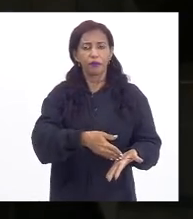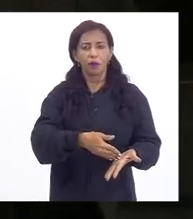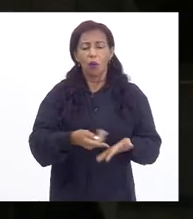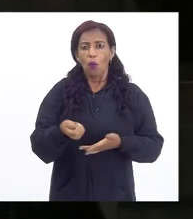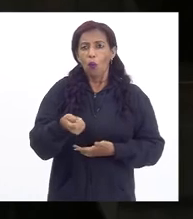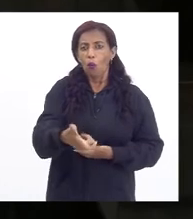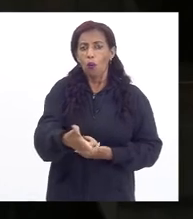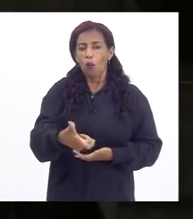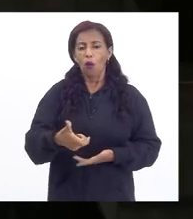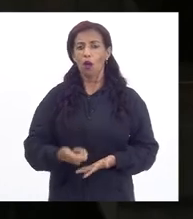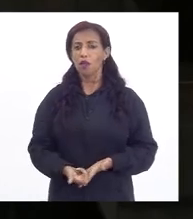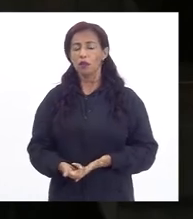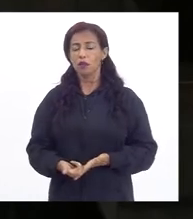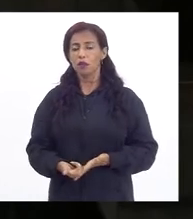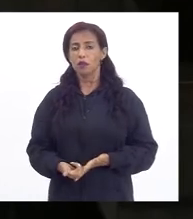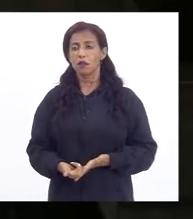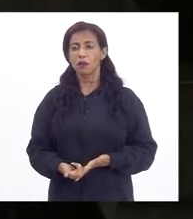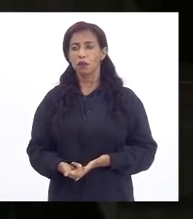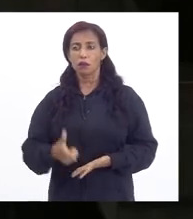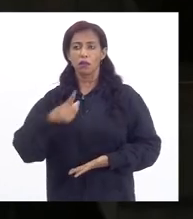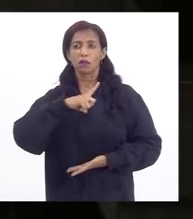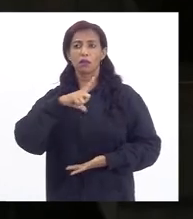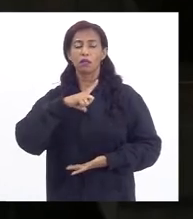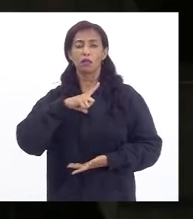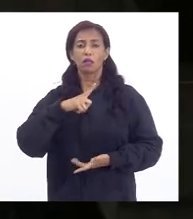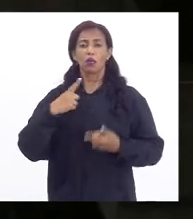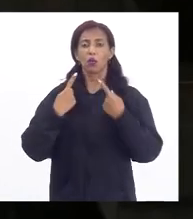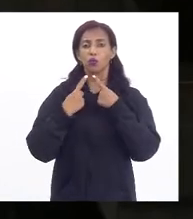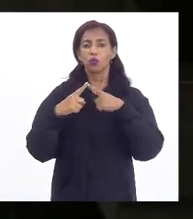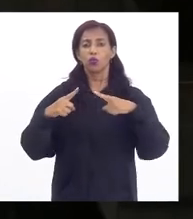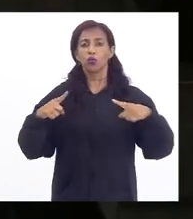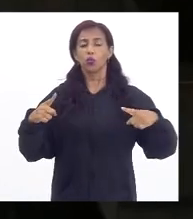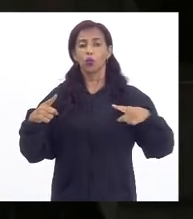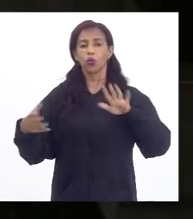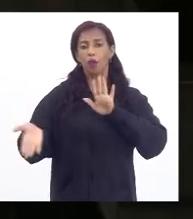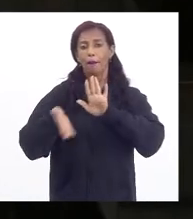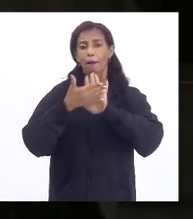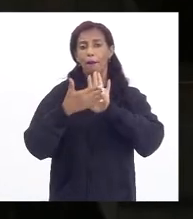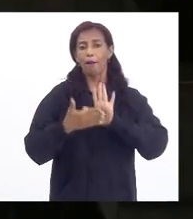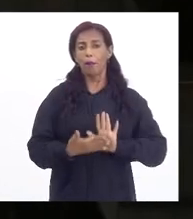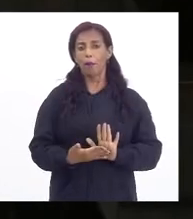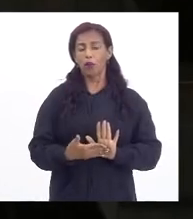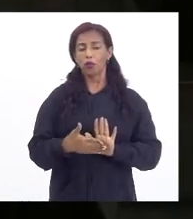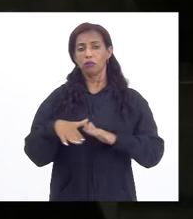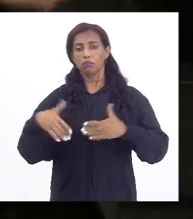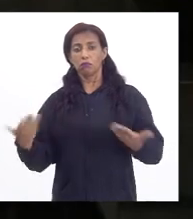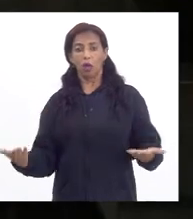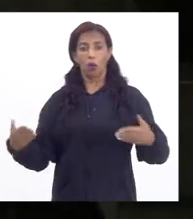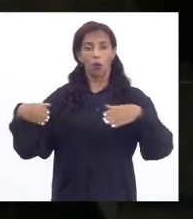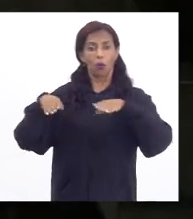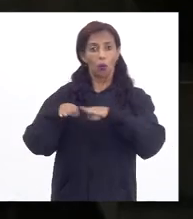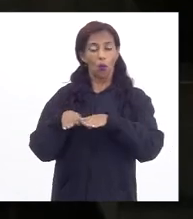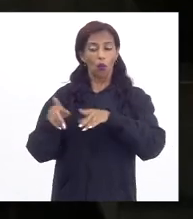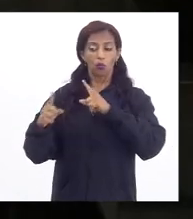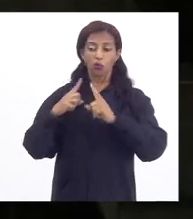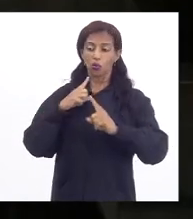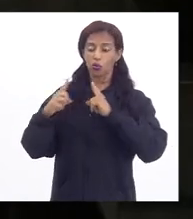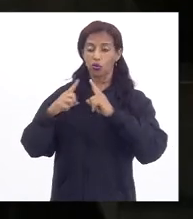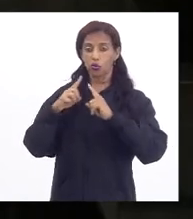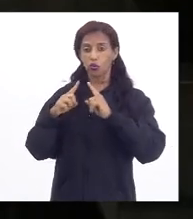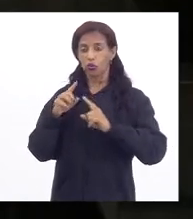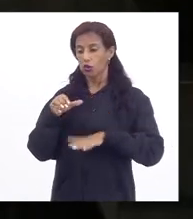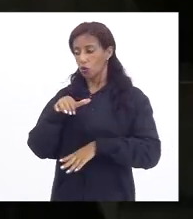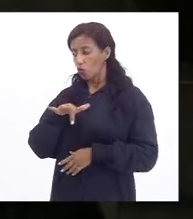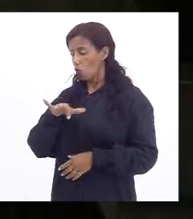Quase para dizer, para que se tenha o discurso de aquela proposta tal e qual foi discutida no Conselho